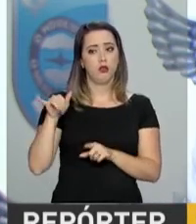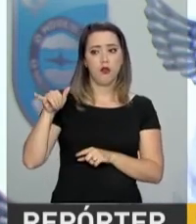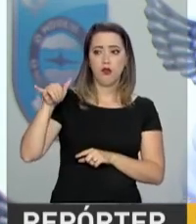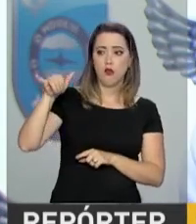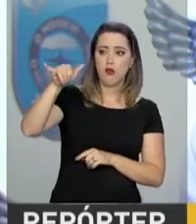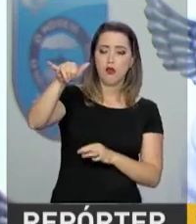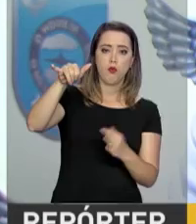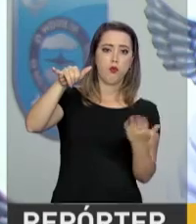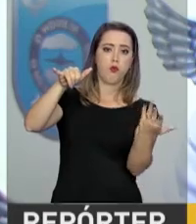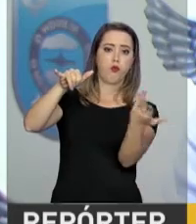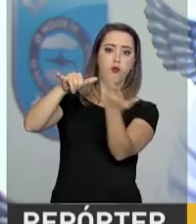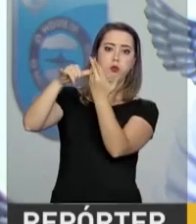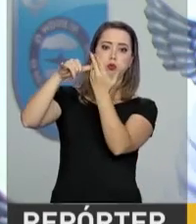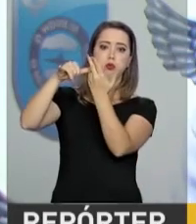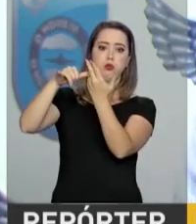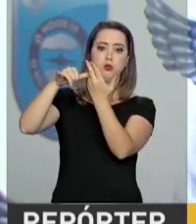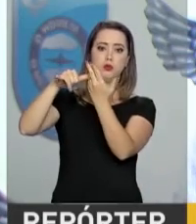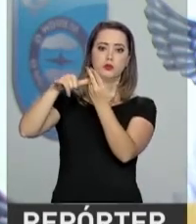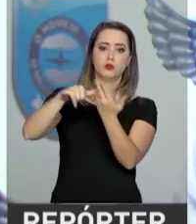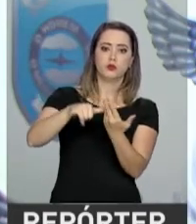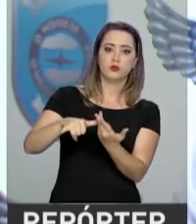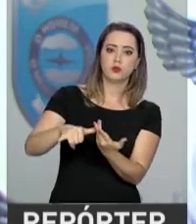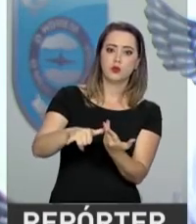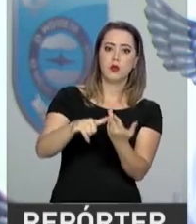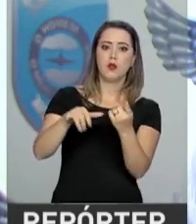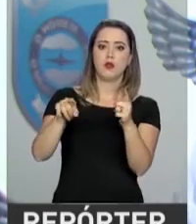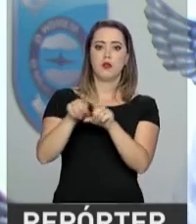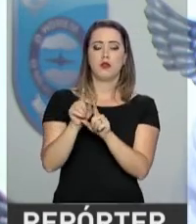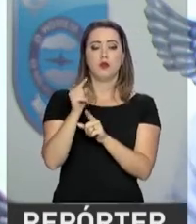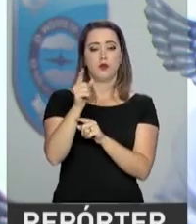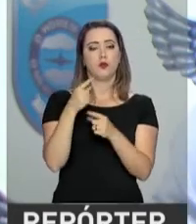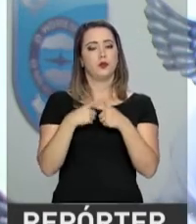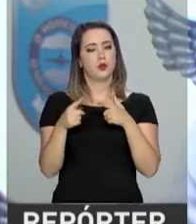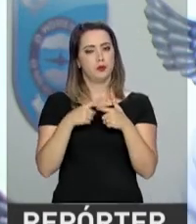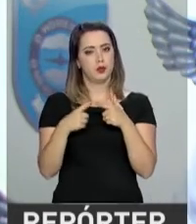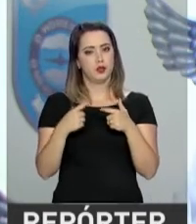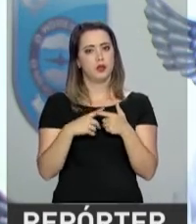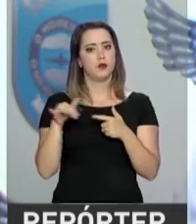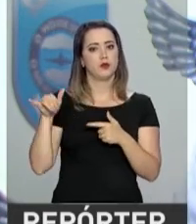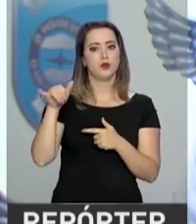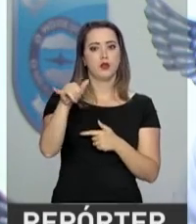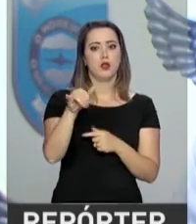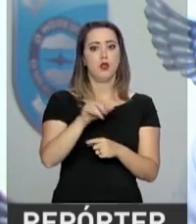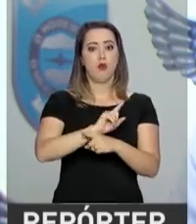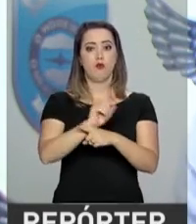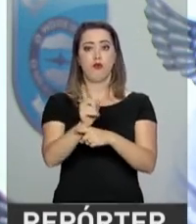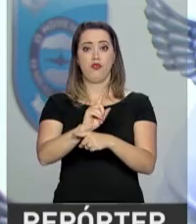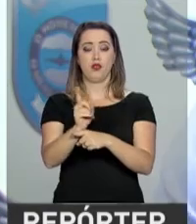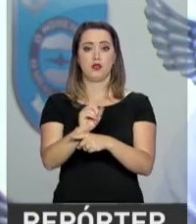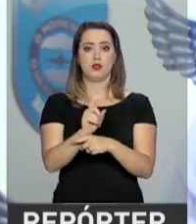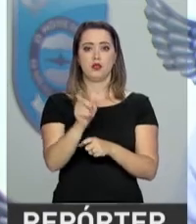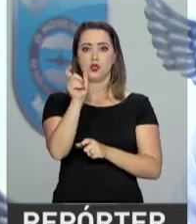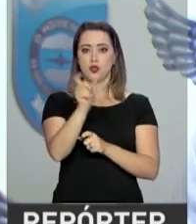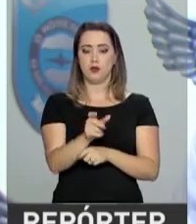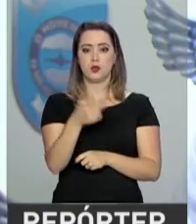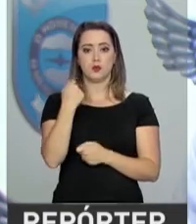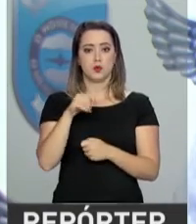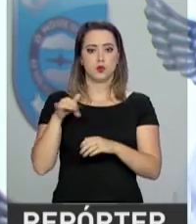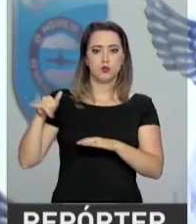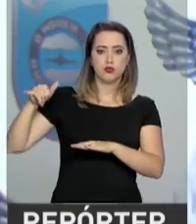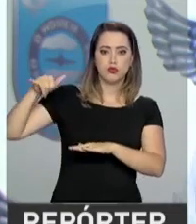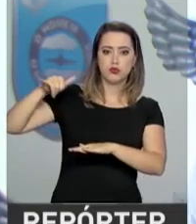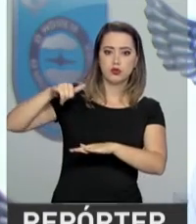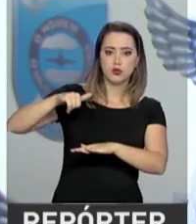mole e essa parte mole interrompeu um dispositivo aeronave responsável pela velocidade que o piloto teve que pousar